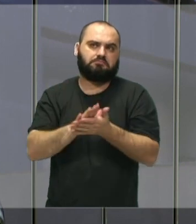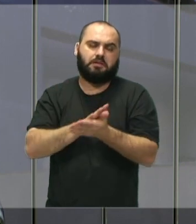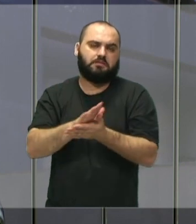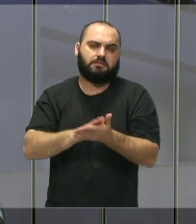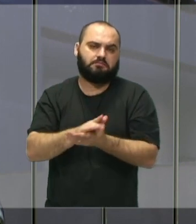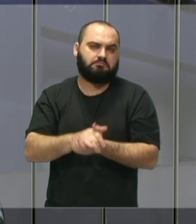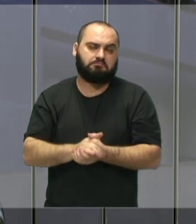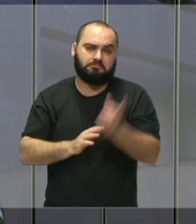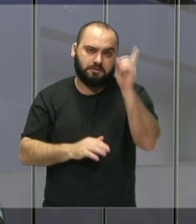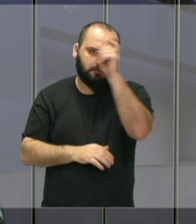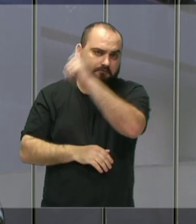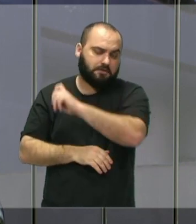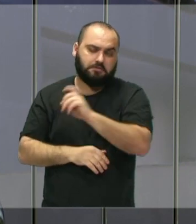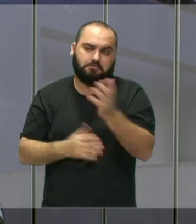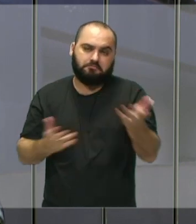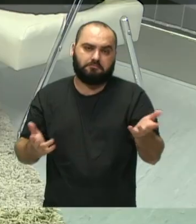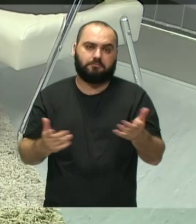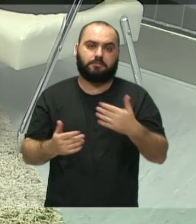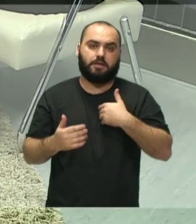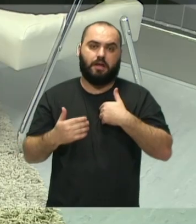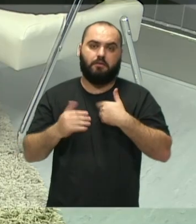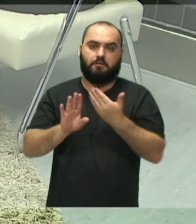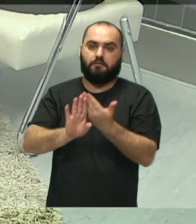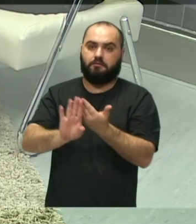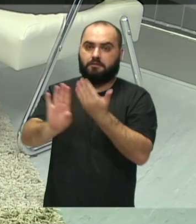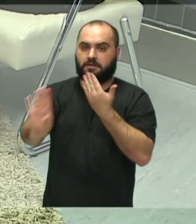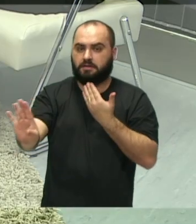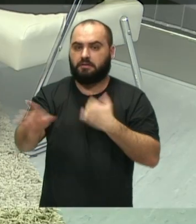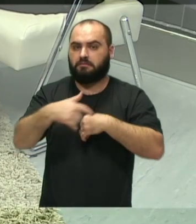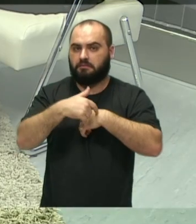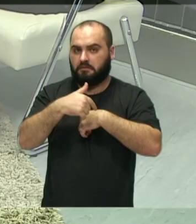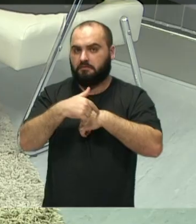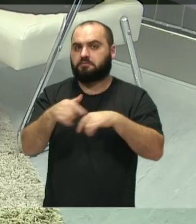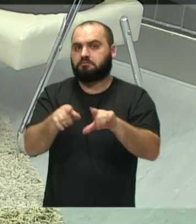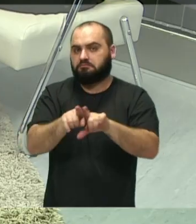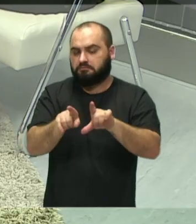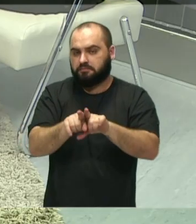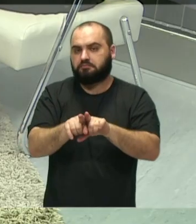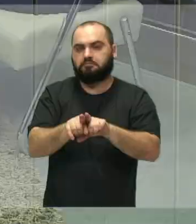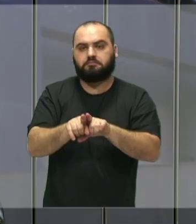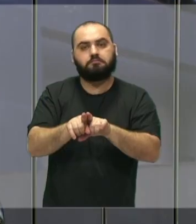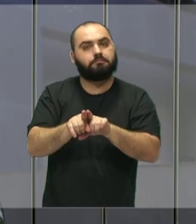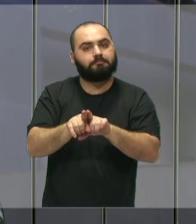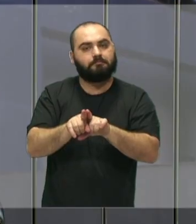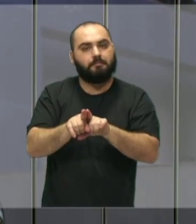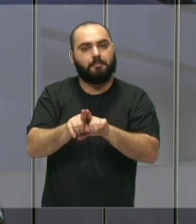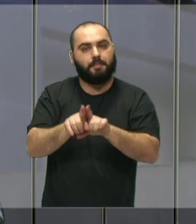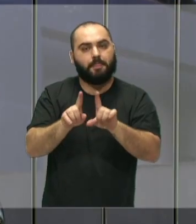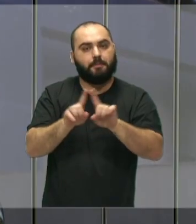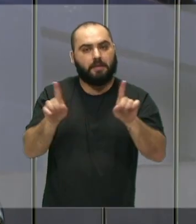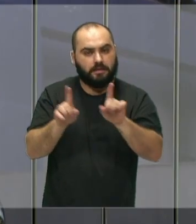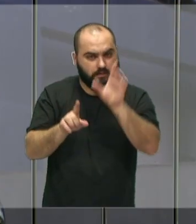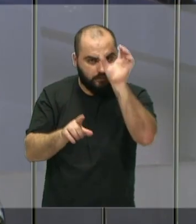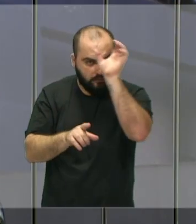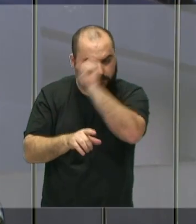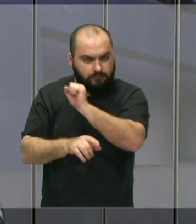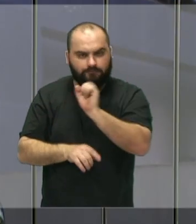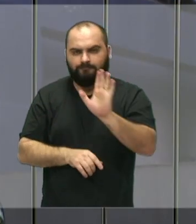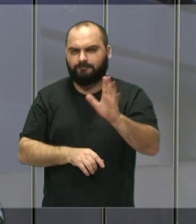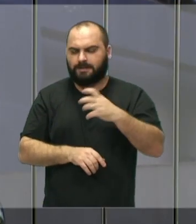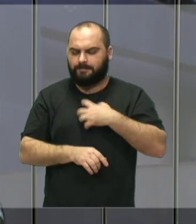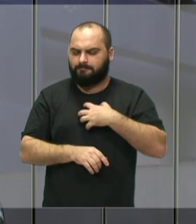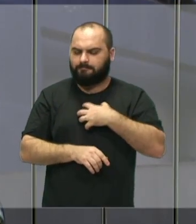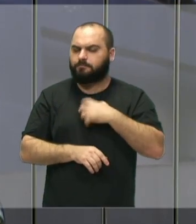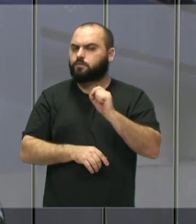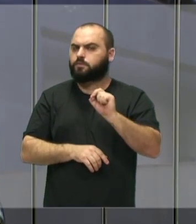Olha, quando eu tive que me afastar por um tempo, né? Mas aprendi muito. O que eu tenho sentido,